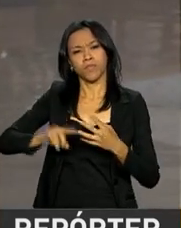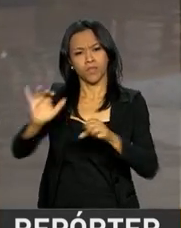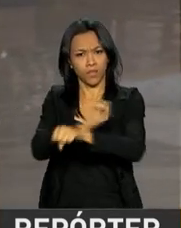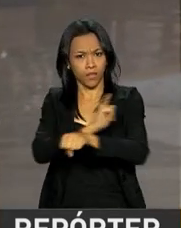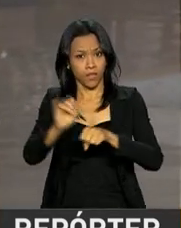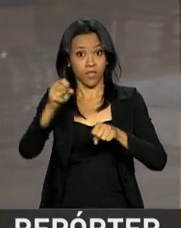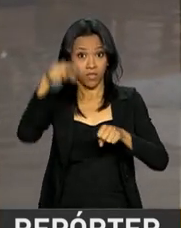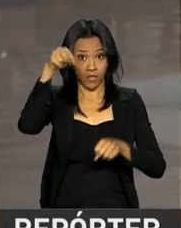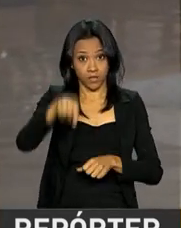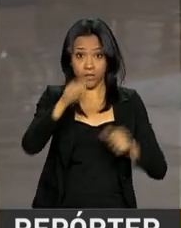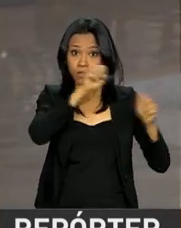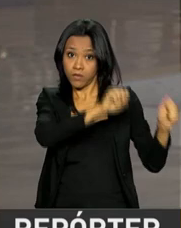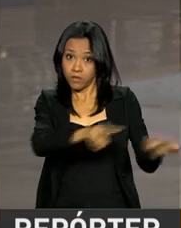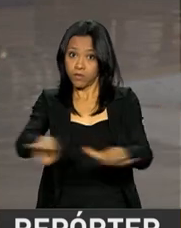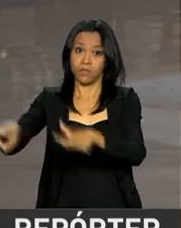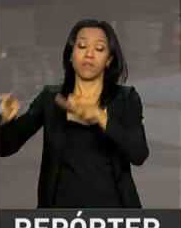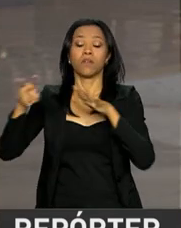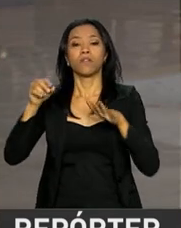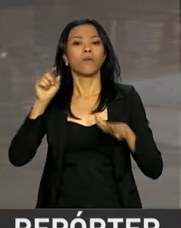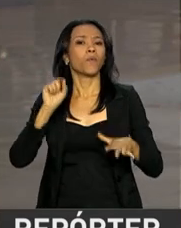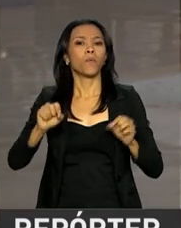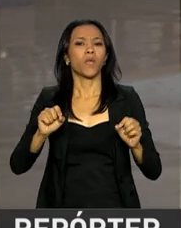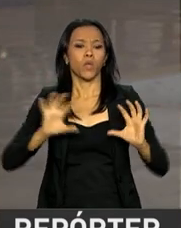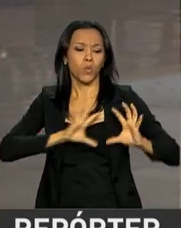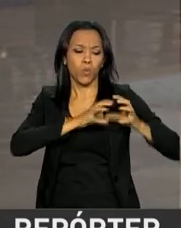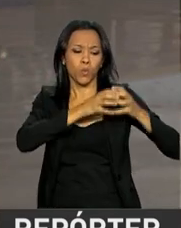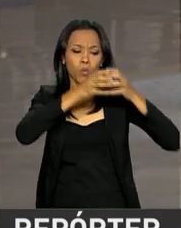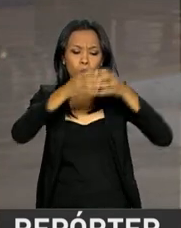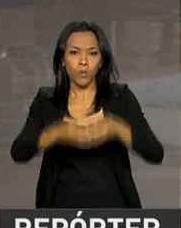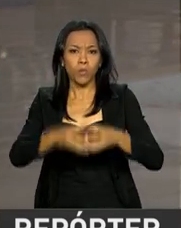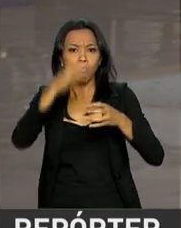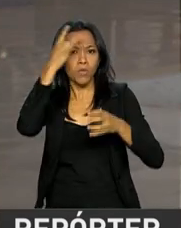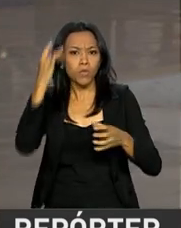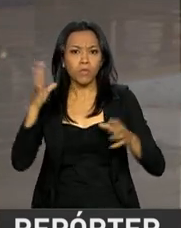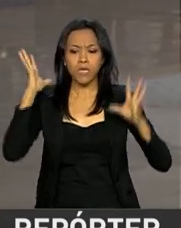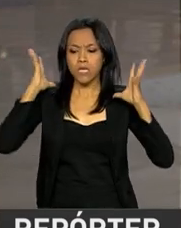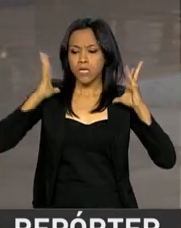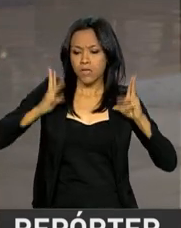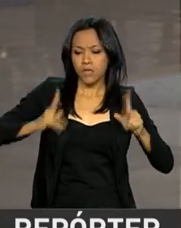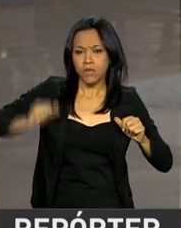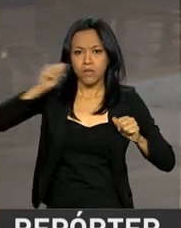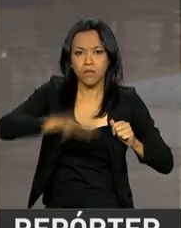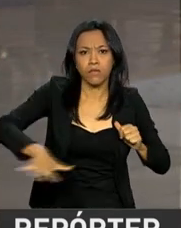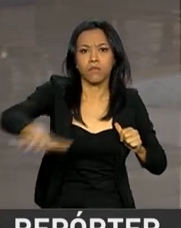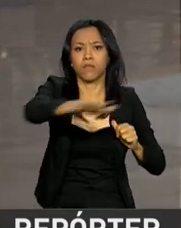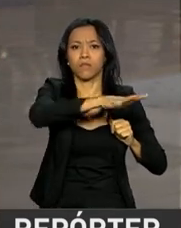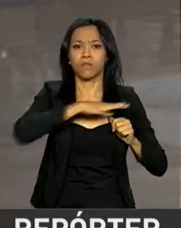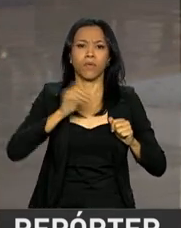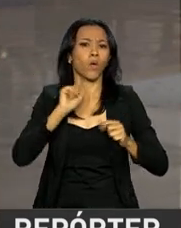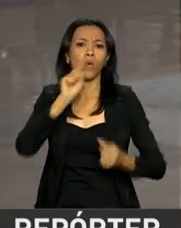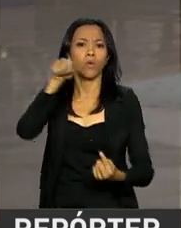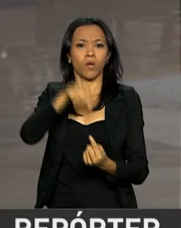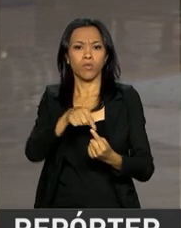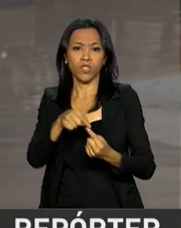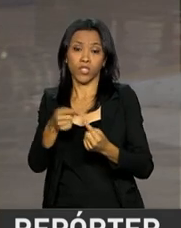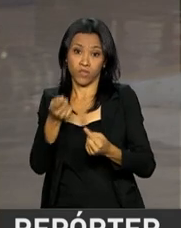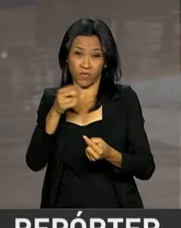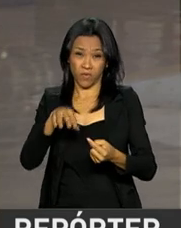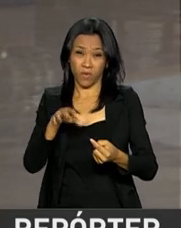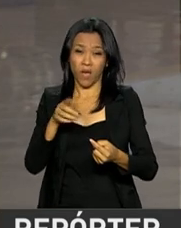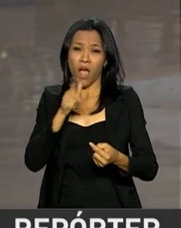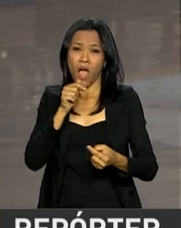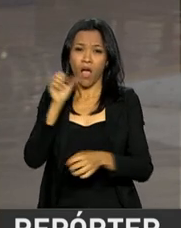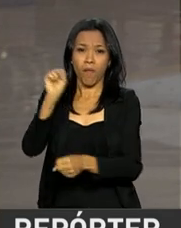estão previstos aí mutirões de limpeza para com a intenção de eliminar o foco do mosquito